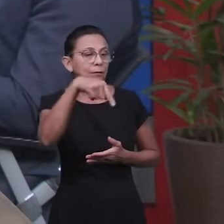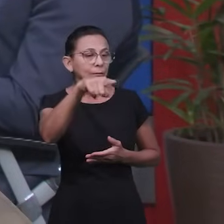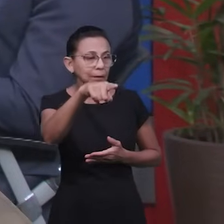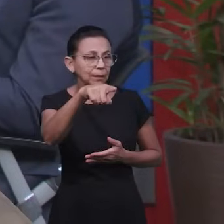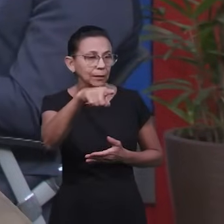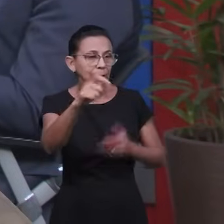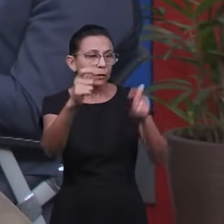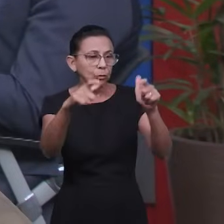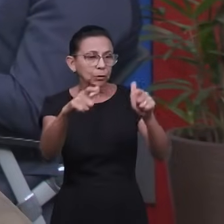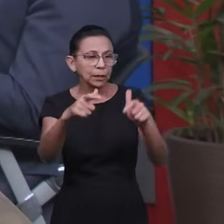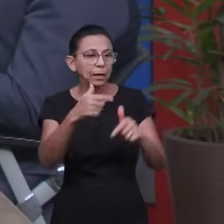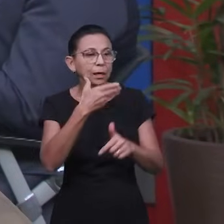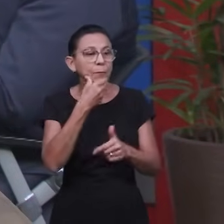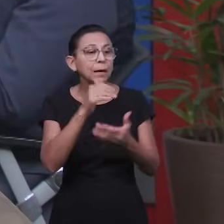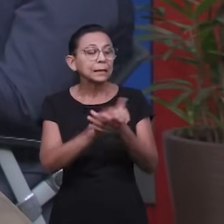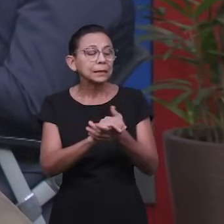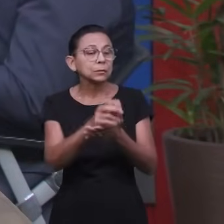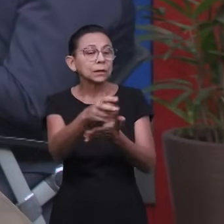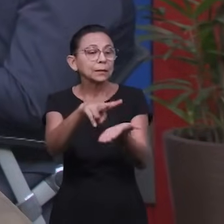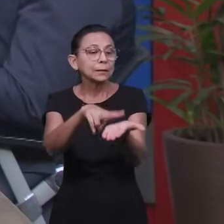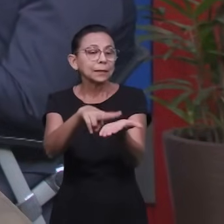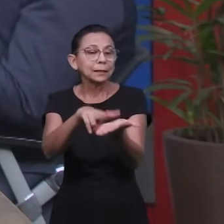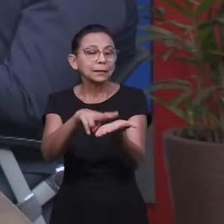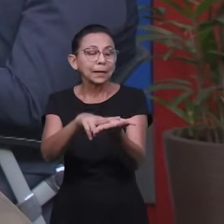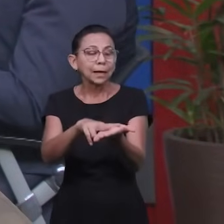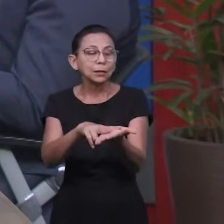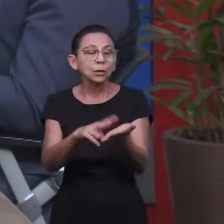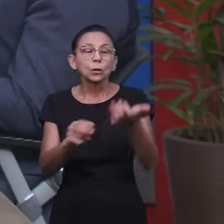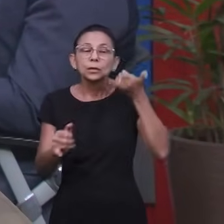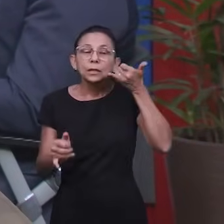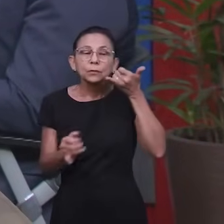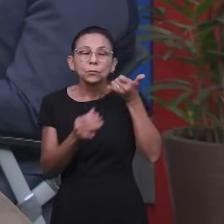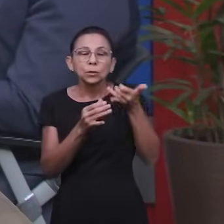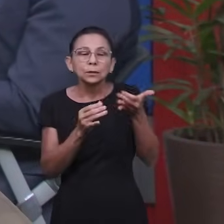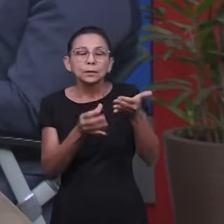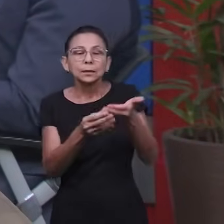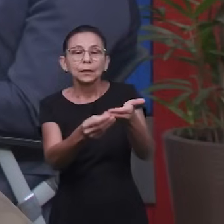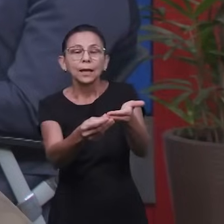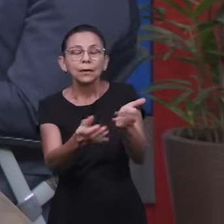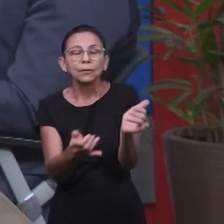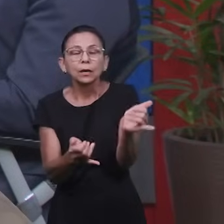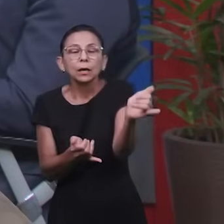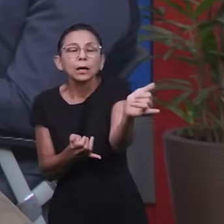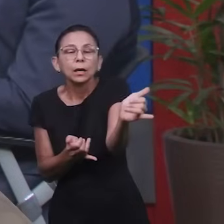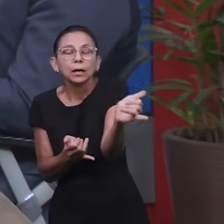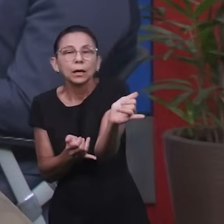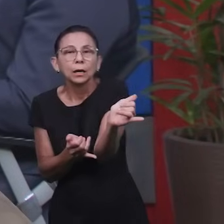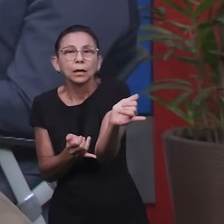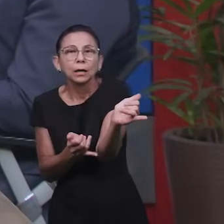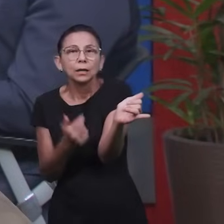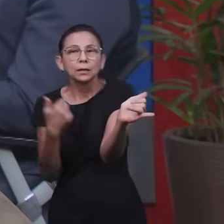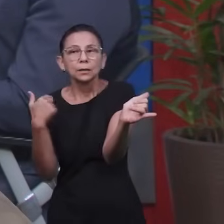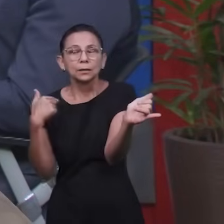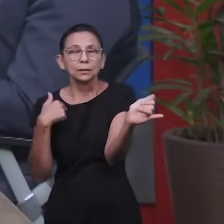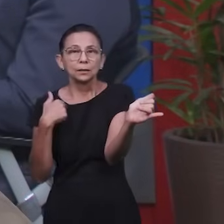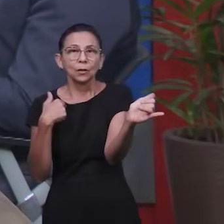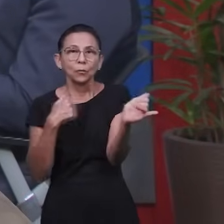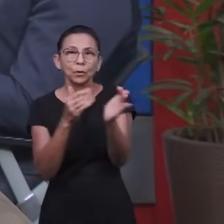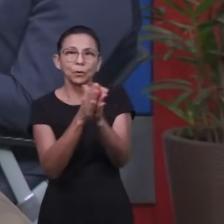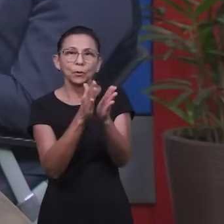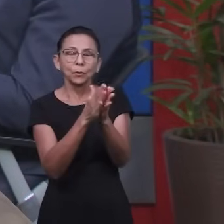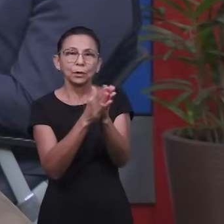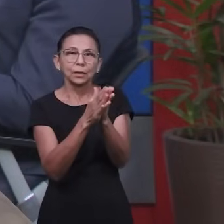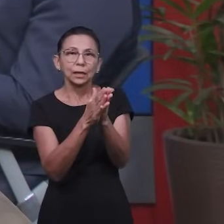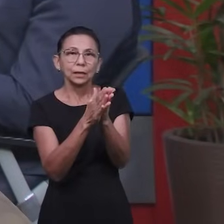dele. Eu conversei com ele como se ele estivesse realmente interagindo naquela hora. E eu chamei ele pelo nome e